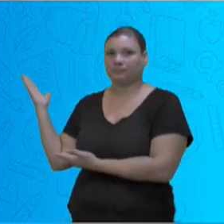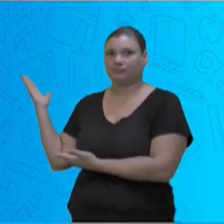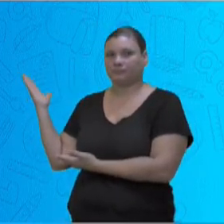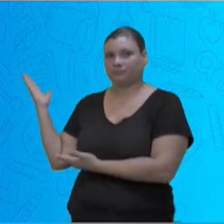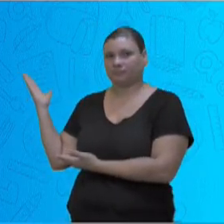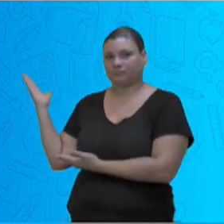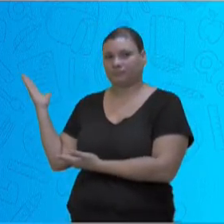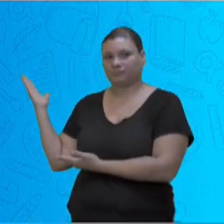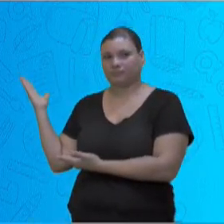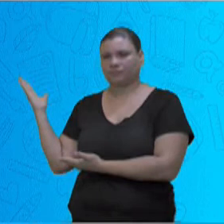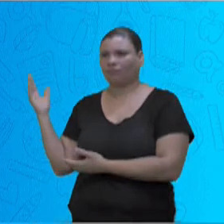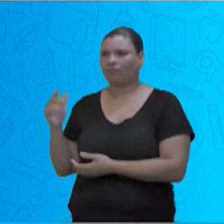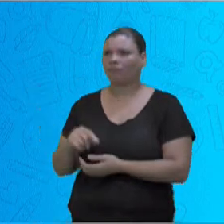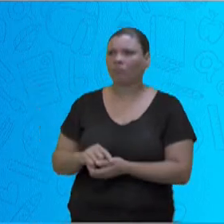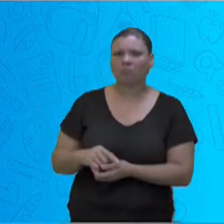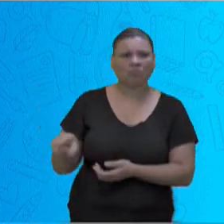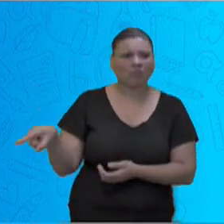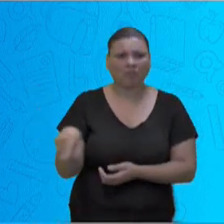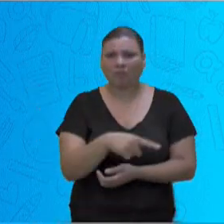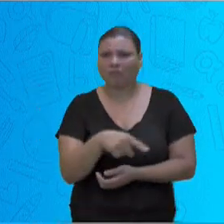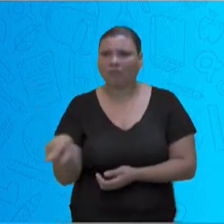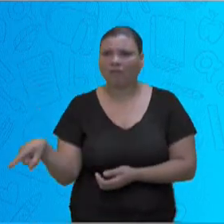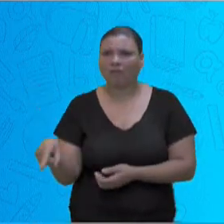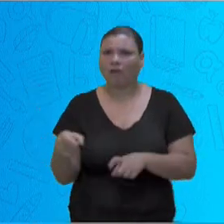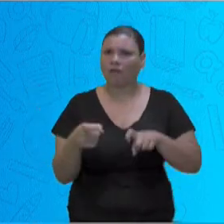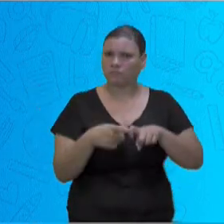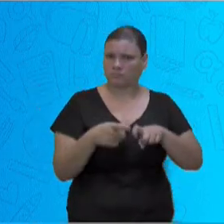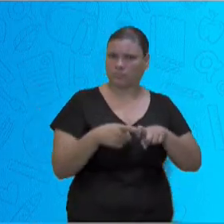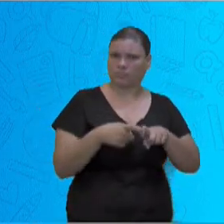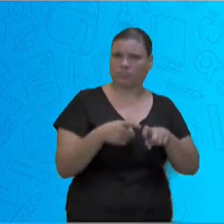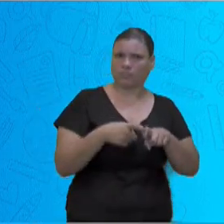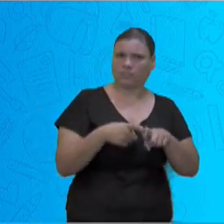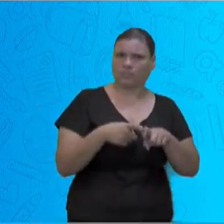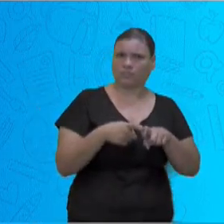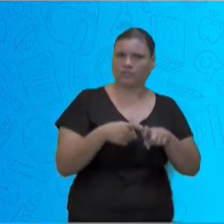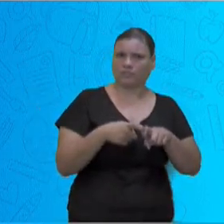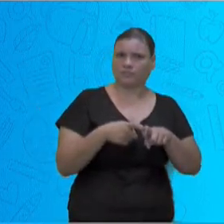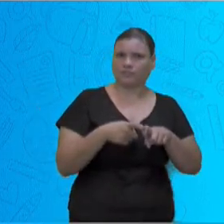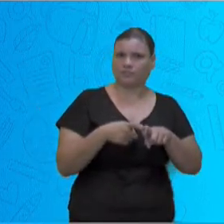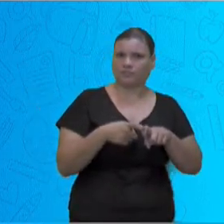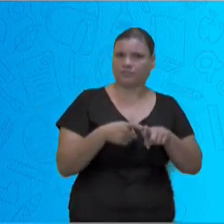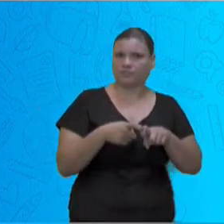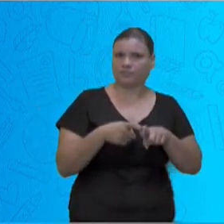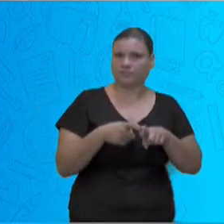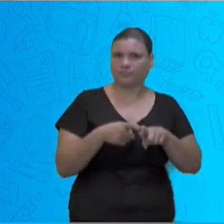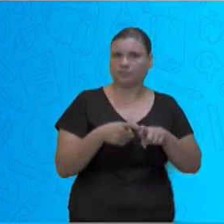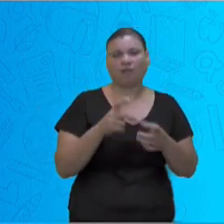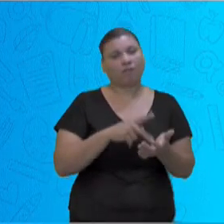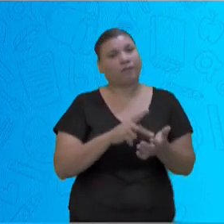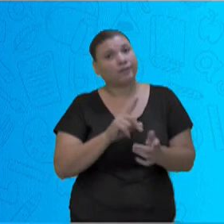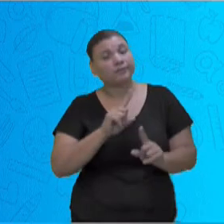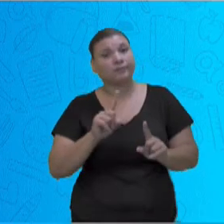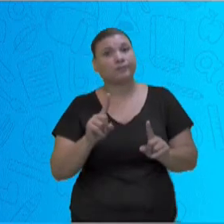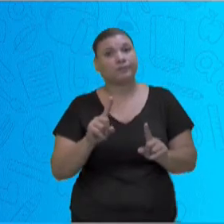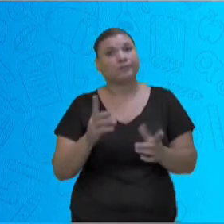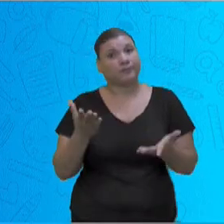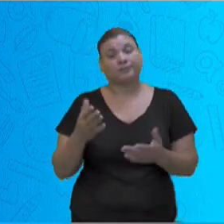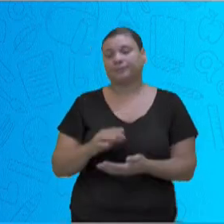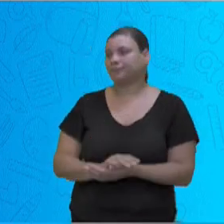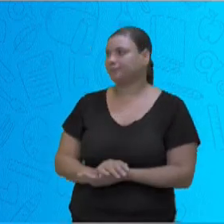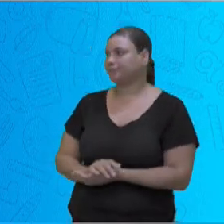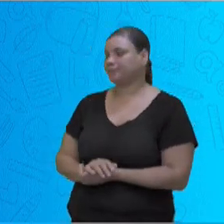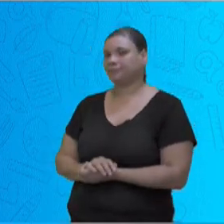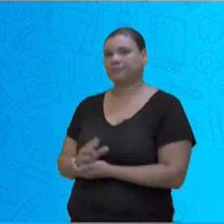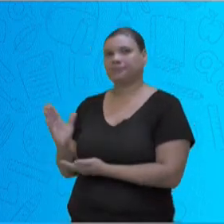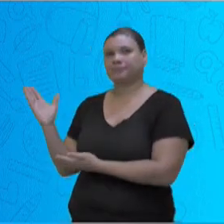doctors? Eles são doutores? Né? No caso, não são, são atores e atrizes, né? Então, nós